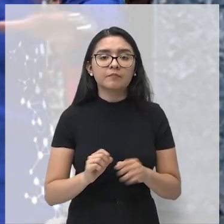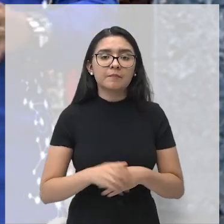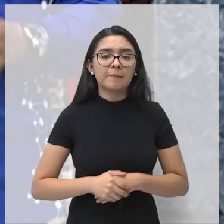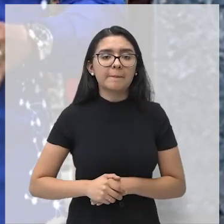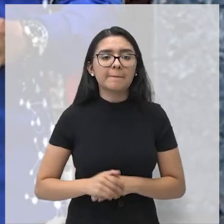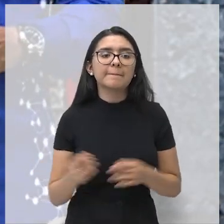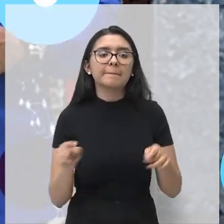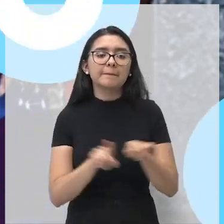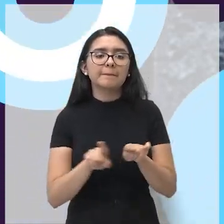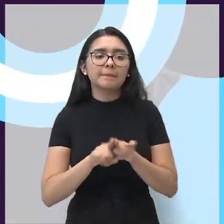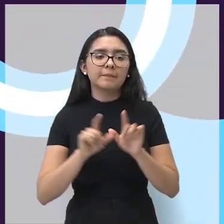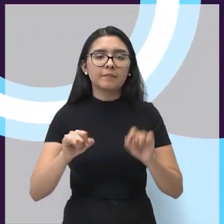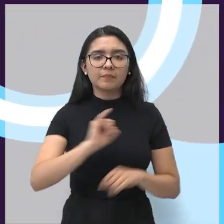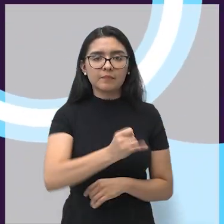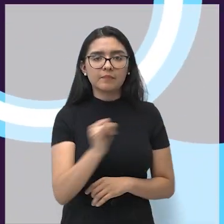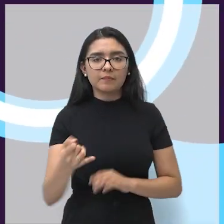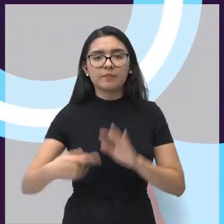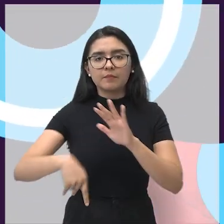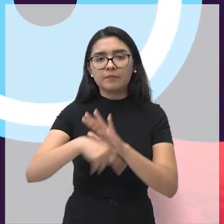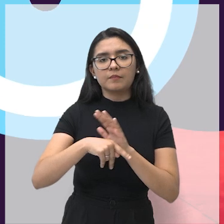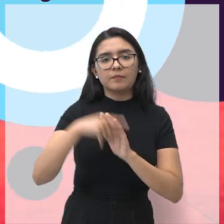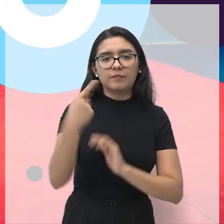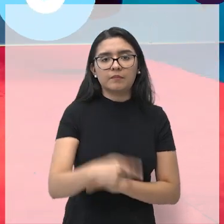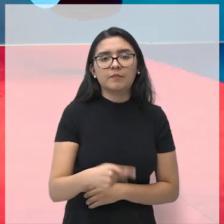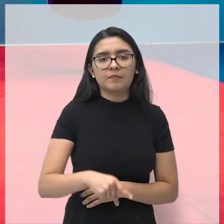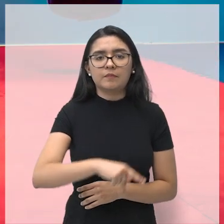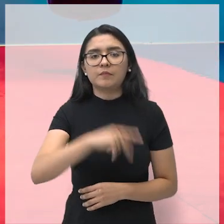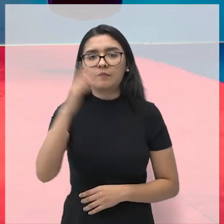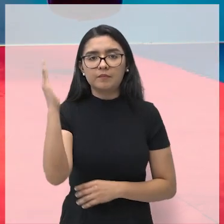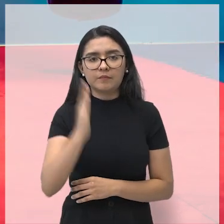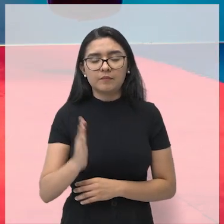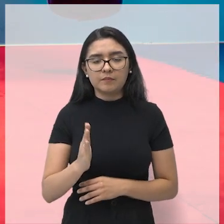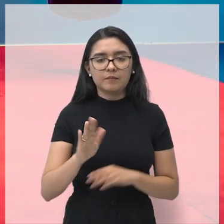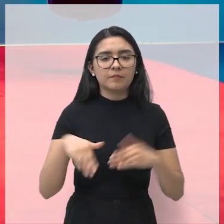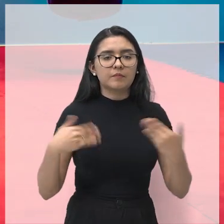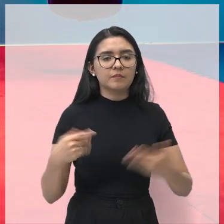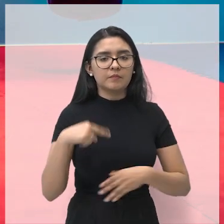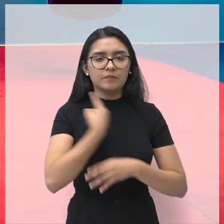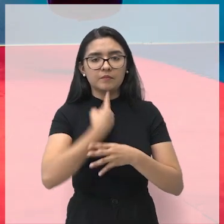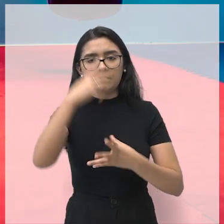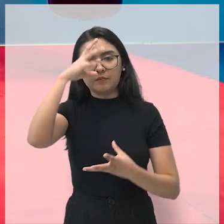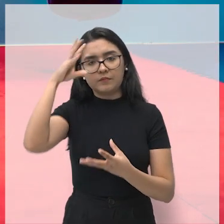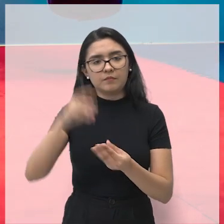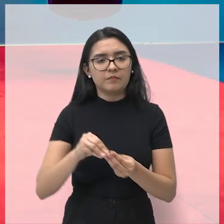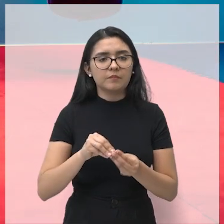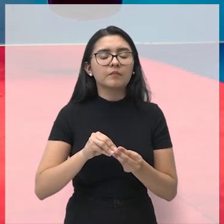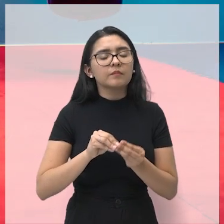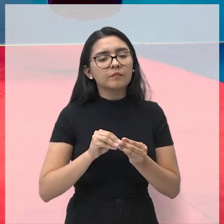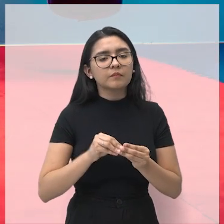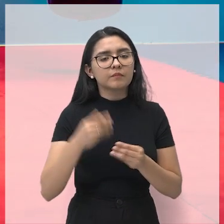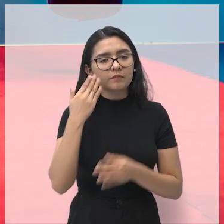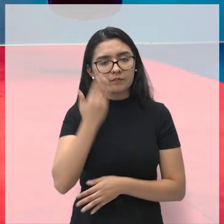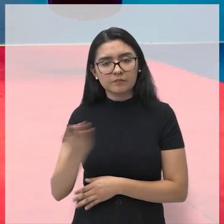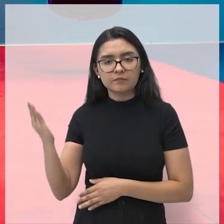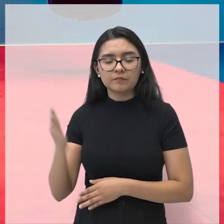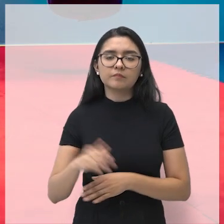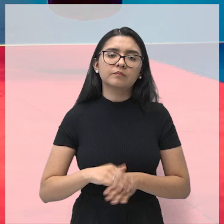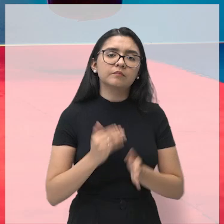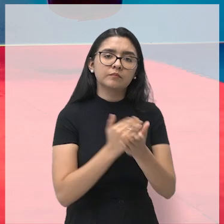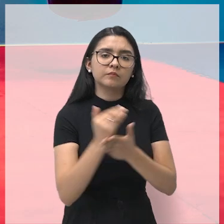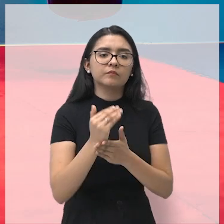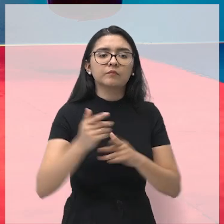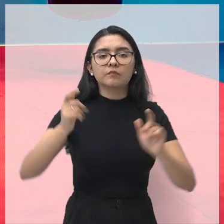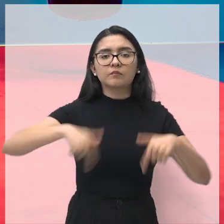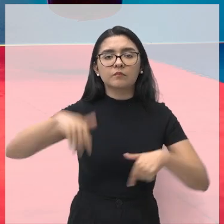ou traduzindo para o português, né, o Jiu-Jitsu brasileiro. E para a gente entender, olha só, o Jiu-Jitsu como nós conhecemos hoje, ele surgiu